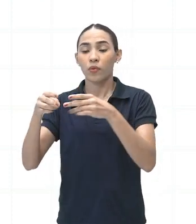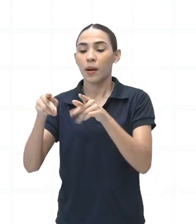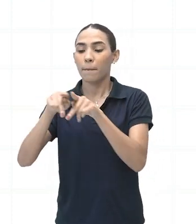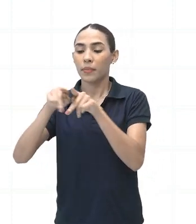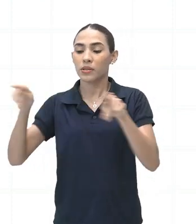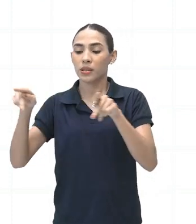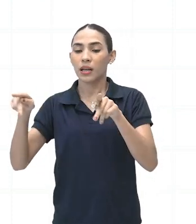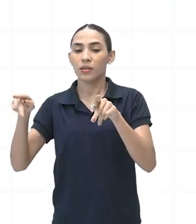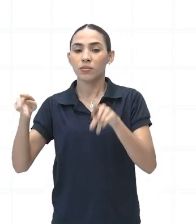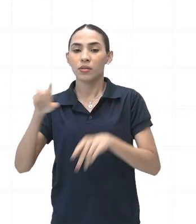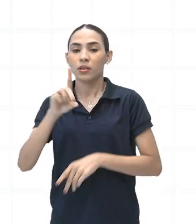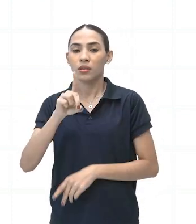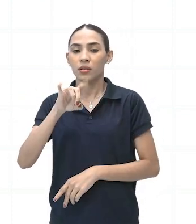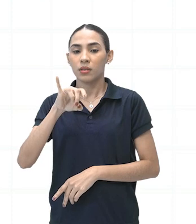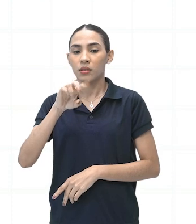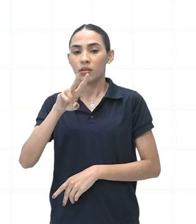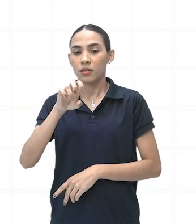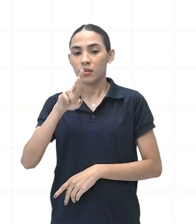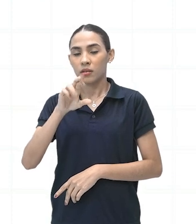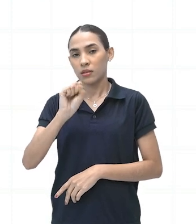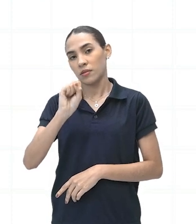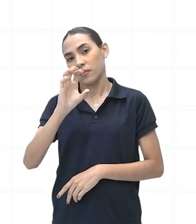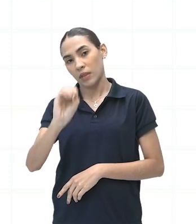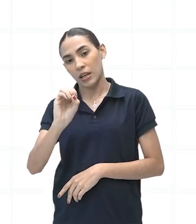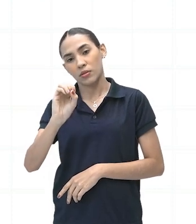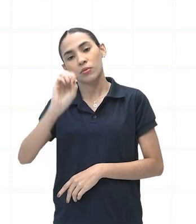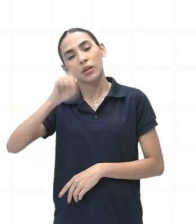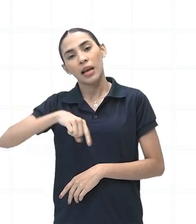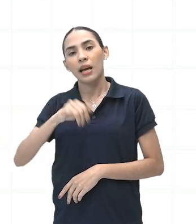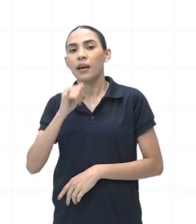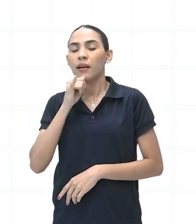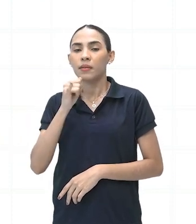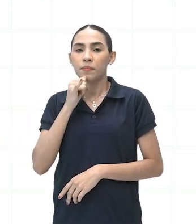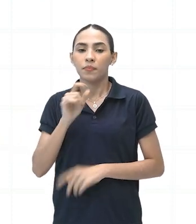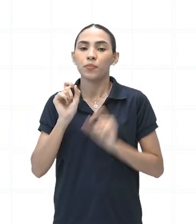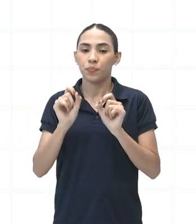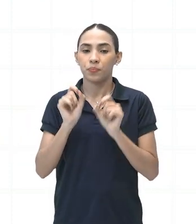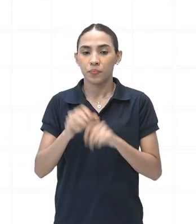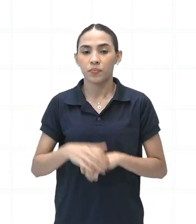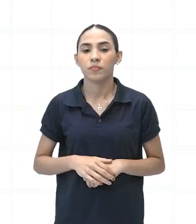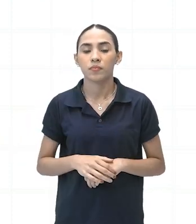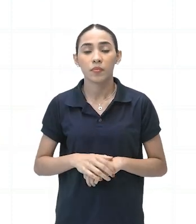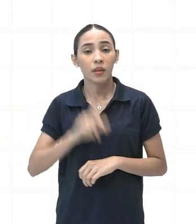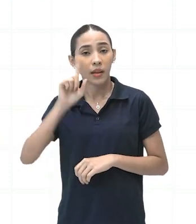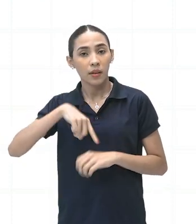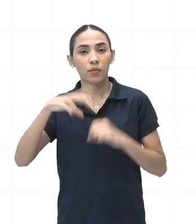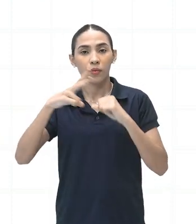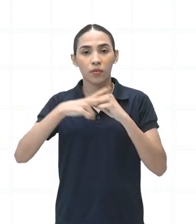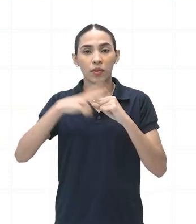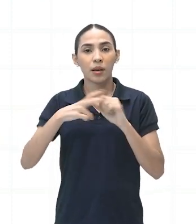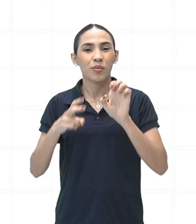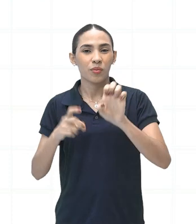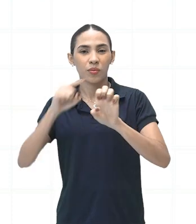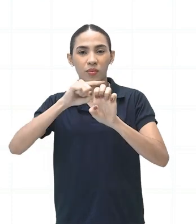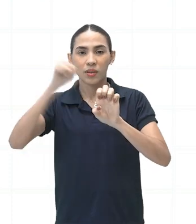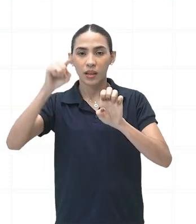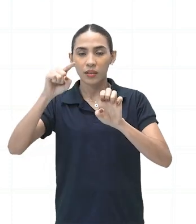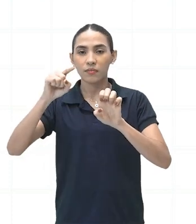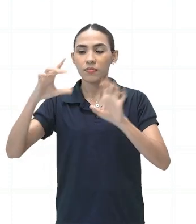é diverso. Essa forma do verbo ser, observa comigo, é um verbo que está aí